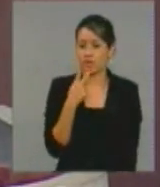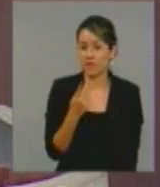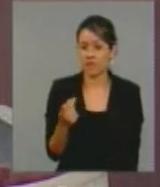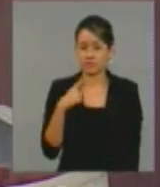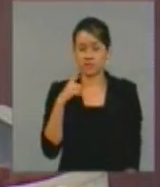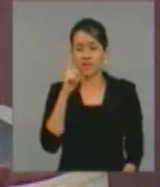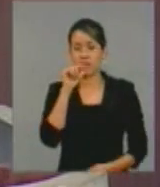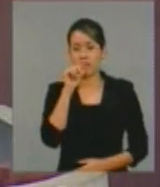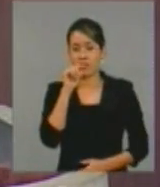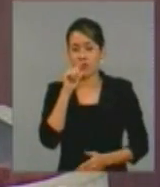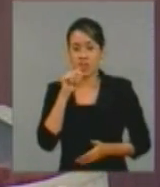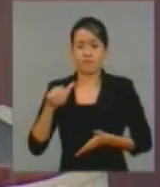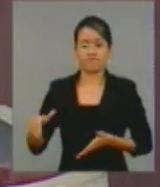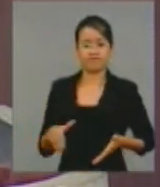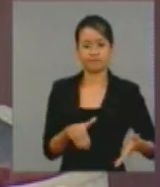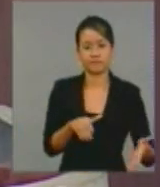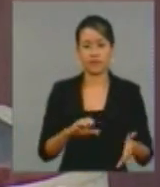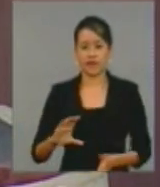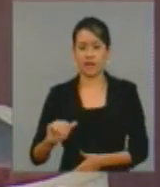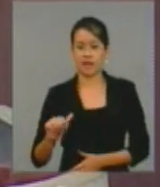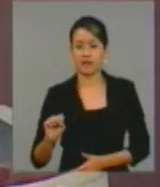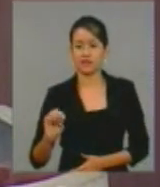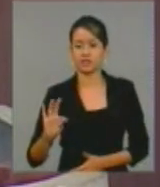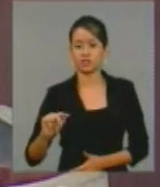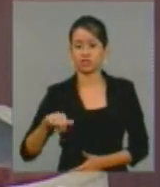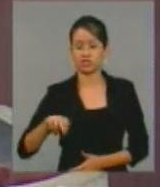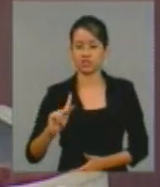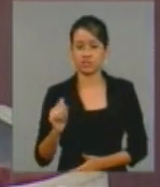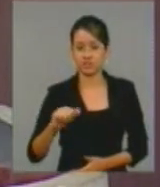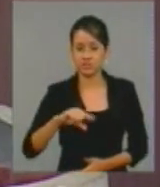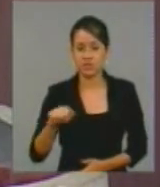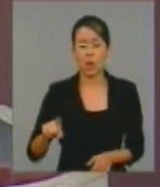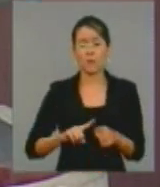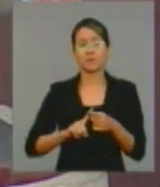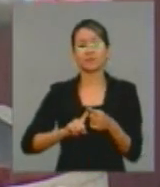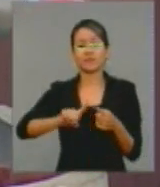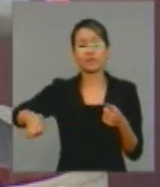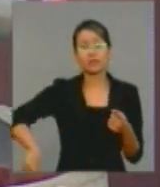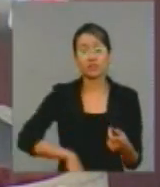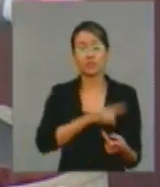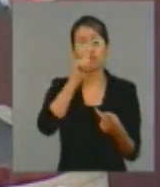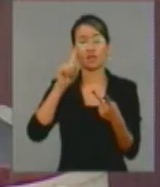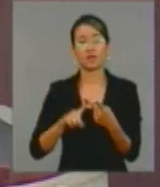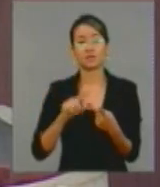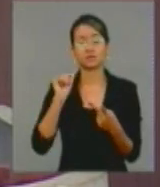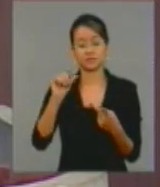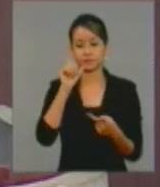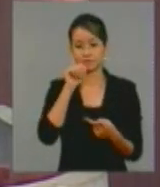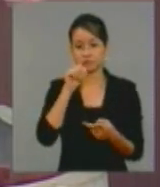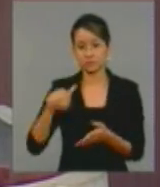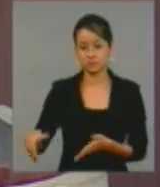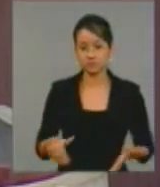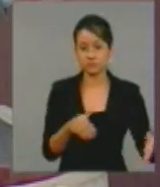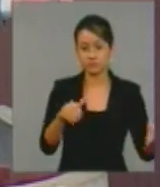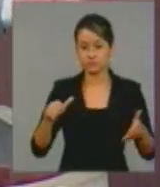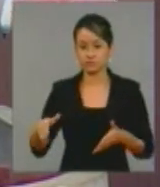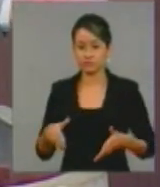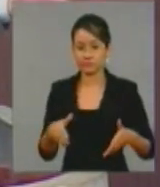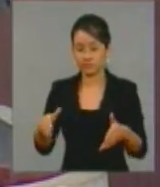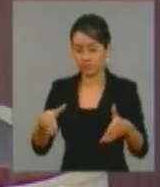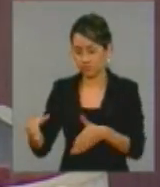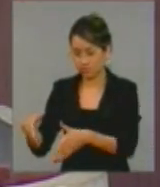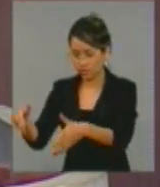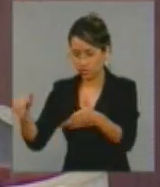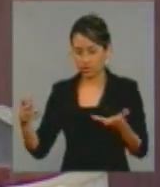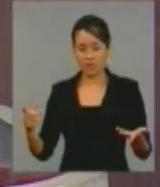Castanhão como obra redentora, depois o Canal da Integração, o Canal do Trabalhador, tem até livro, O Homem que Fez um Rio,